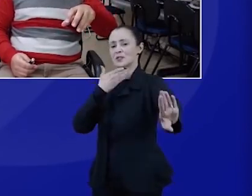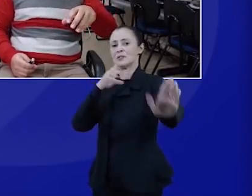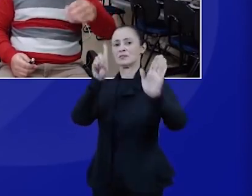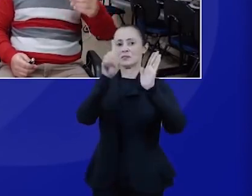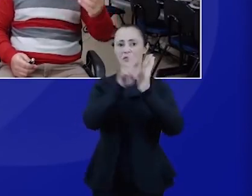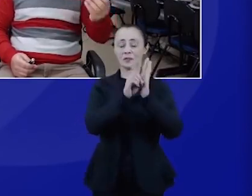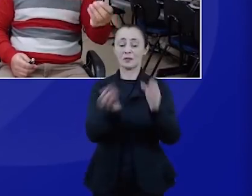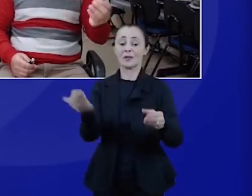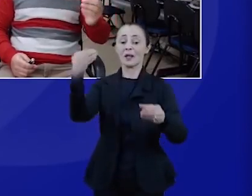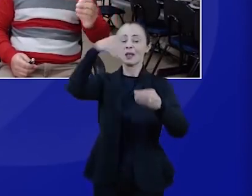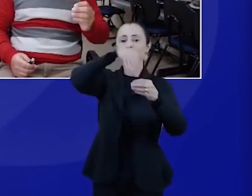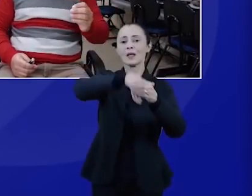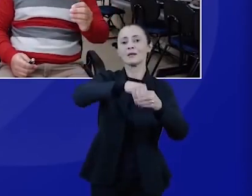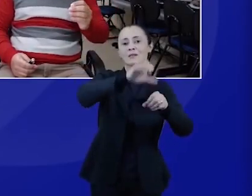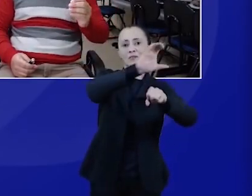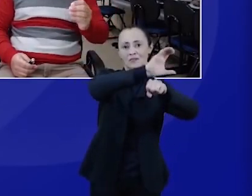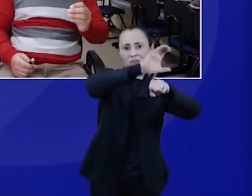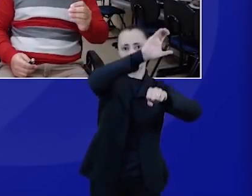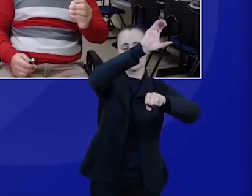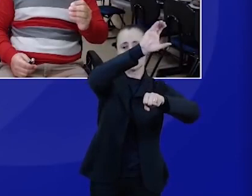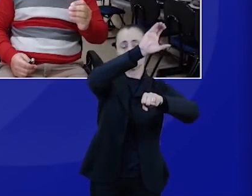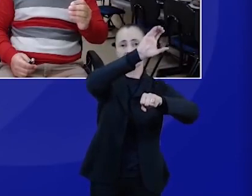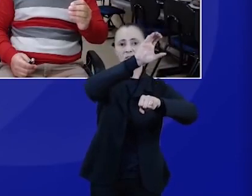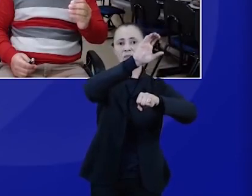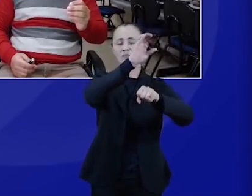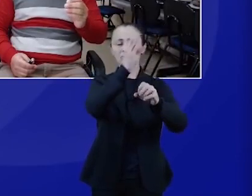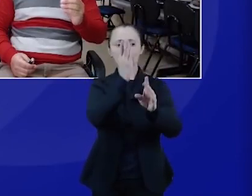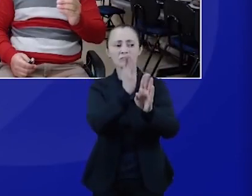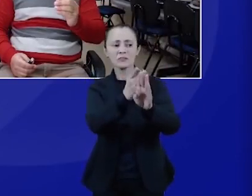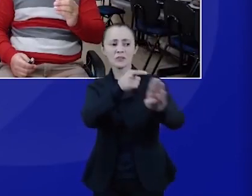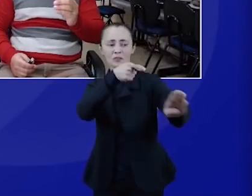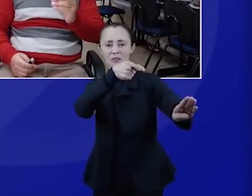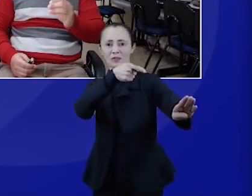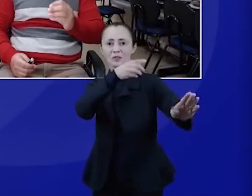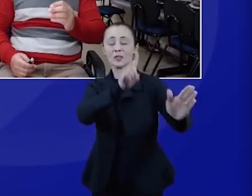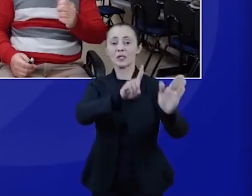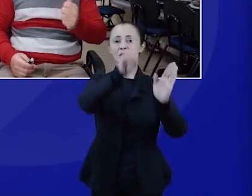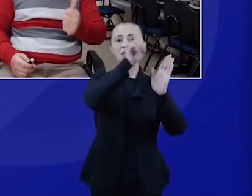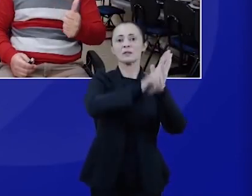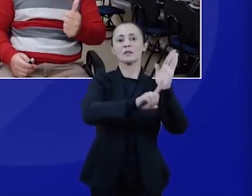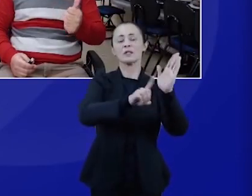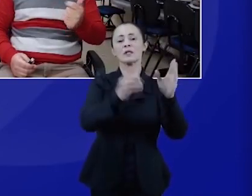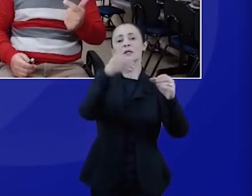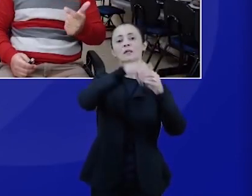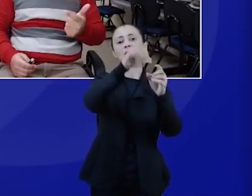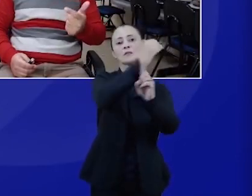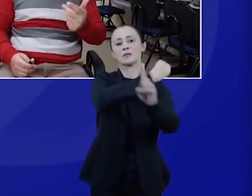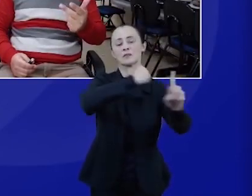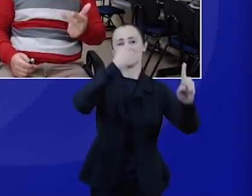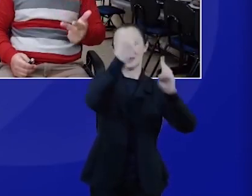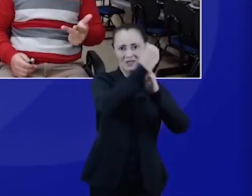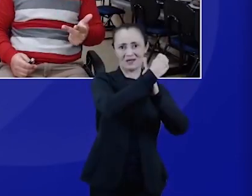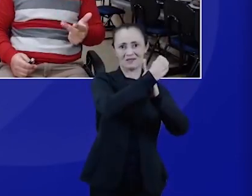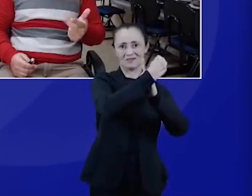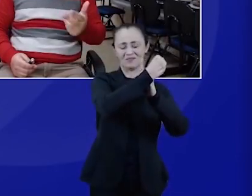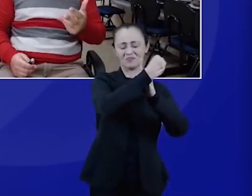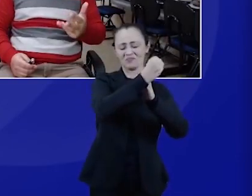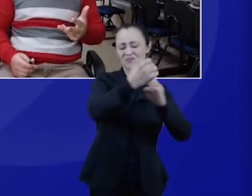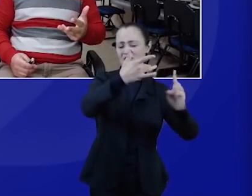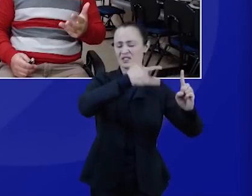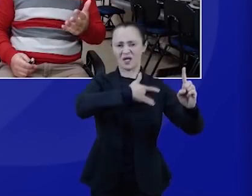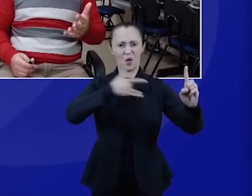dessa Constituição, no artigo 6, nós encontramos que são direitos sociais: educação, saúde,